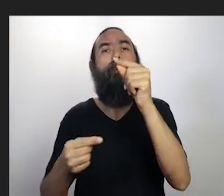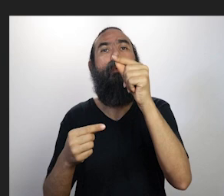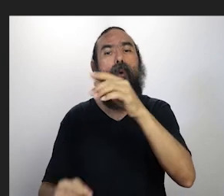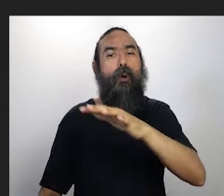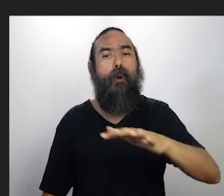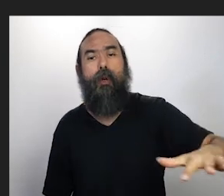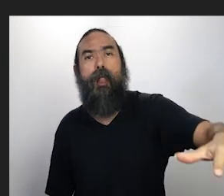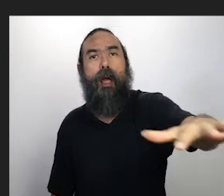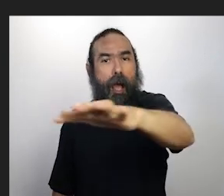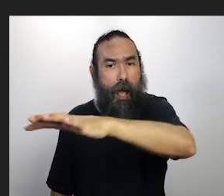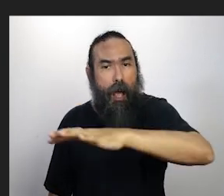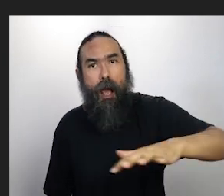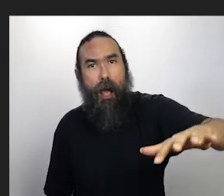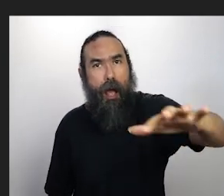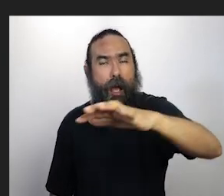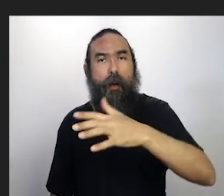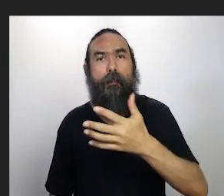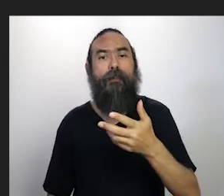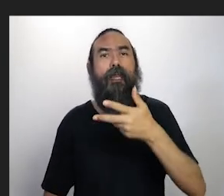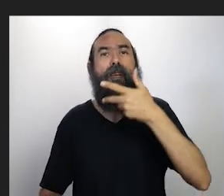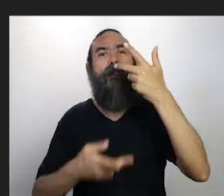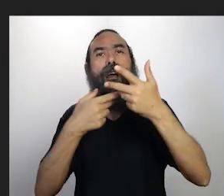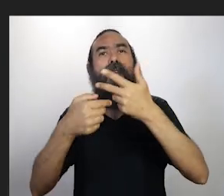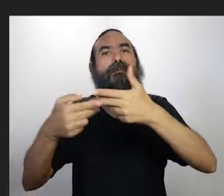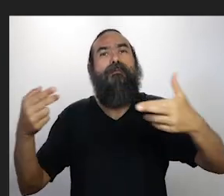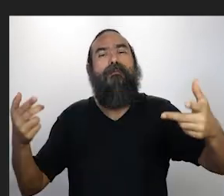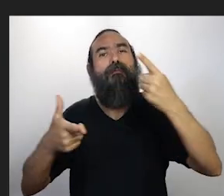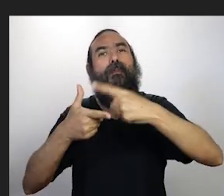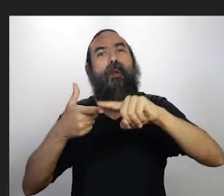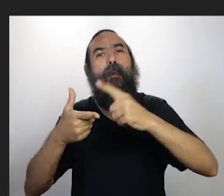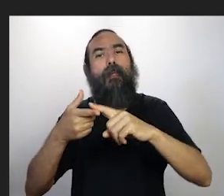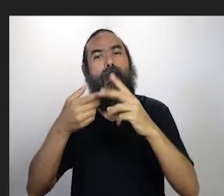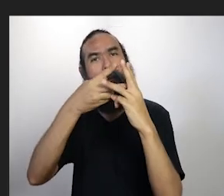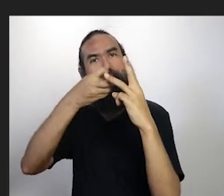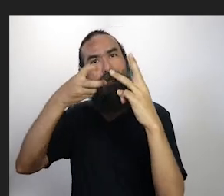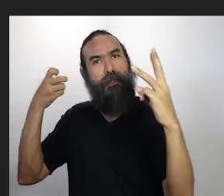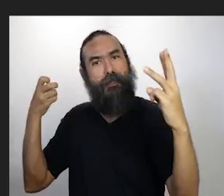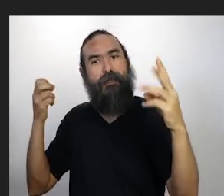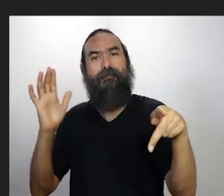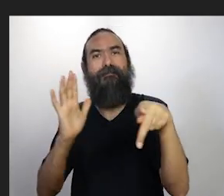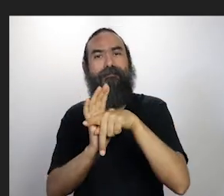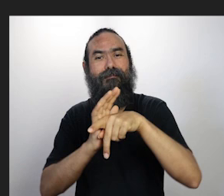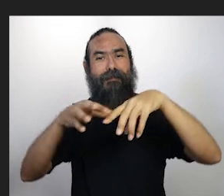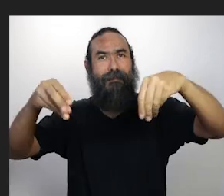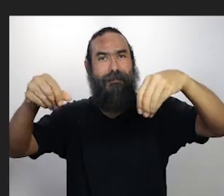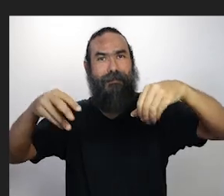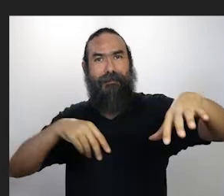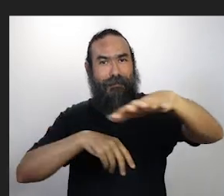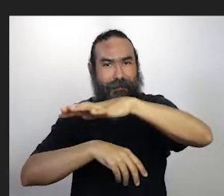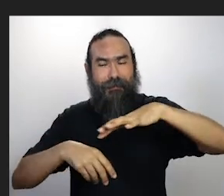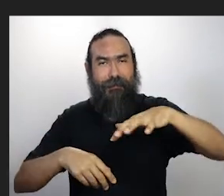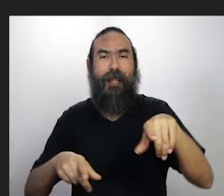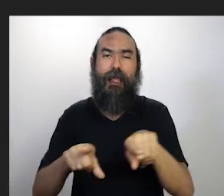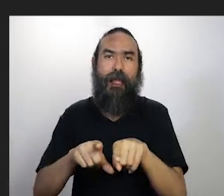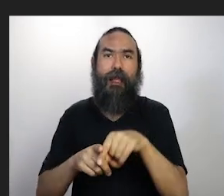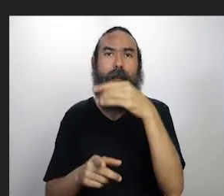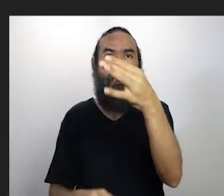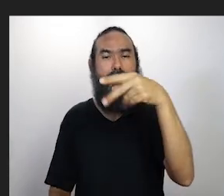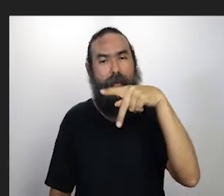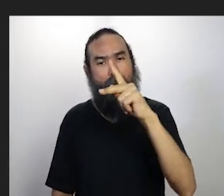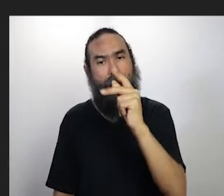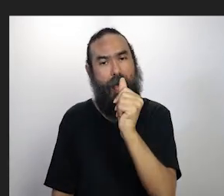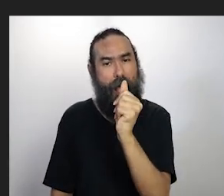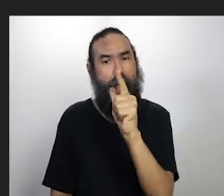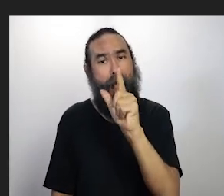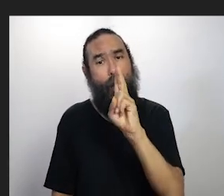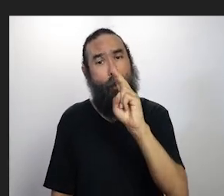né? Então, o que hoje os povos indígenas vivem, não só povos indígenas, as comunidades indígenas, mas os calungas também,